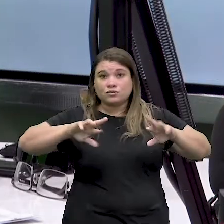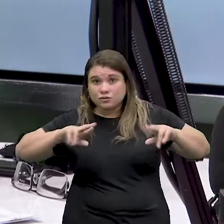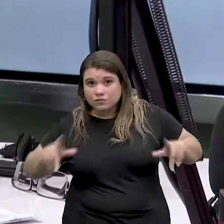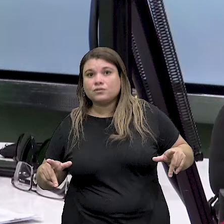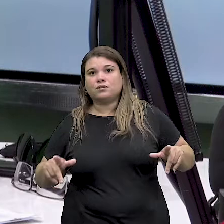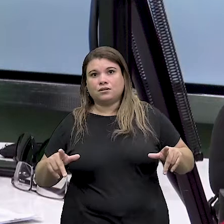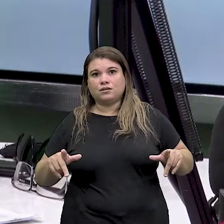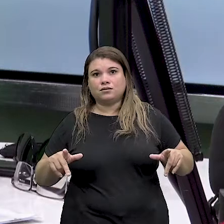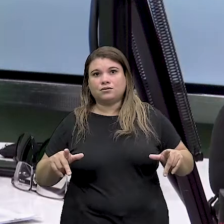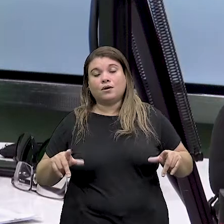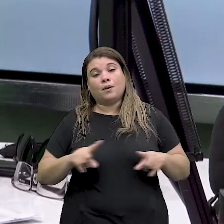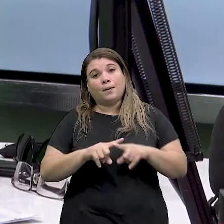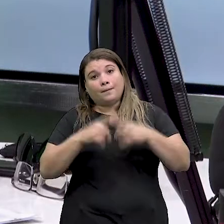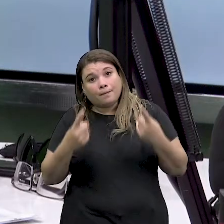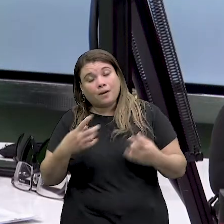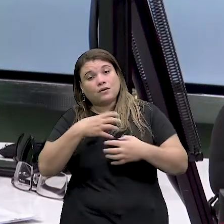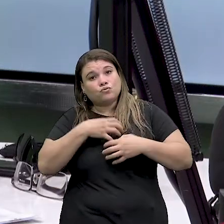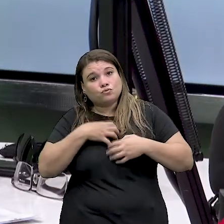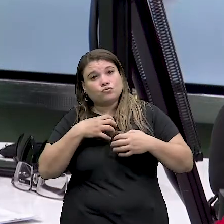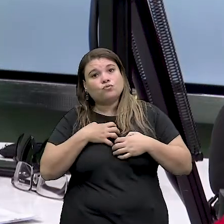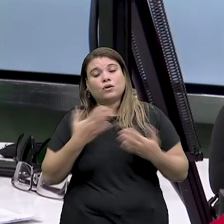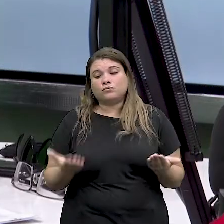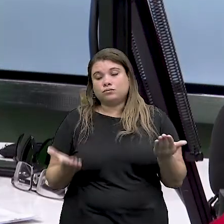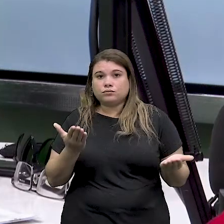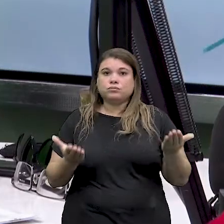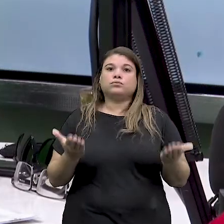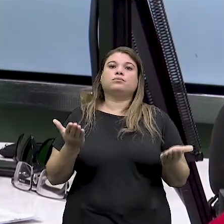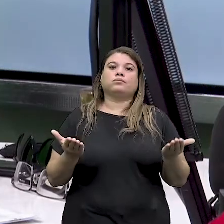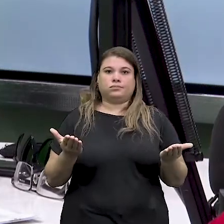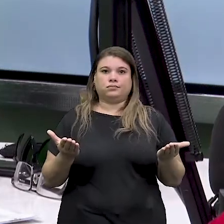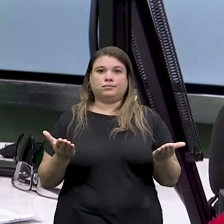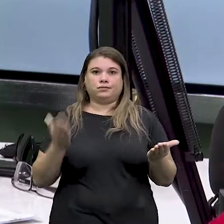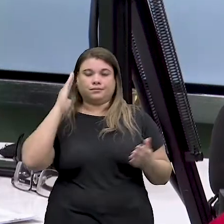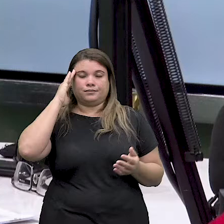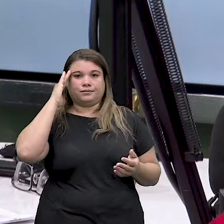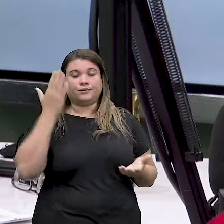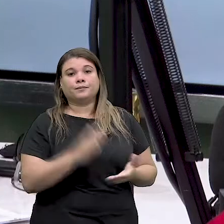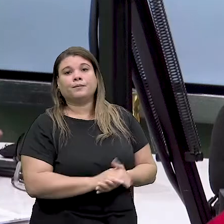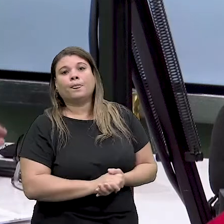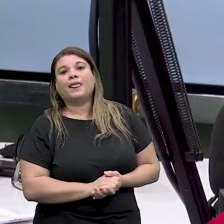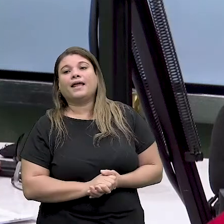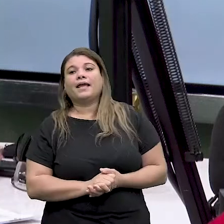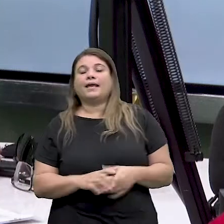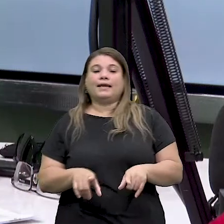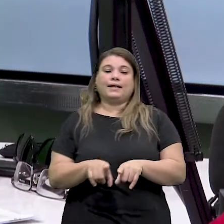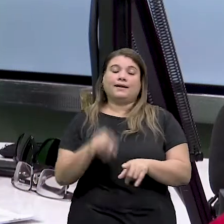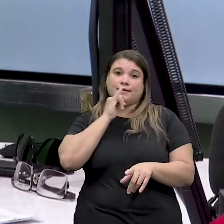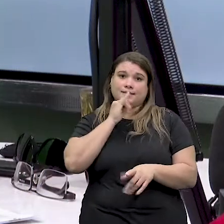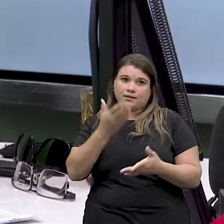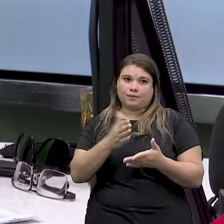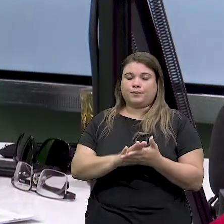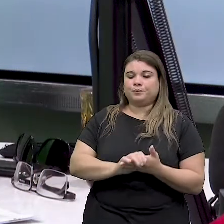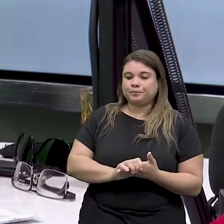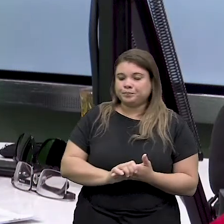Existe o consumo, né, vamos colocar assim, a gente chama quando o produto ele vai acabar, esqueci